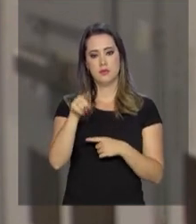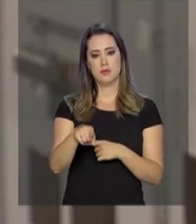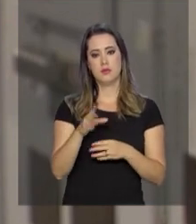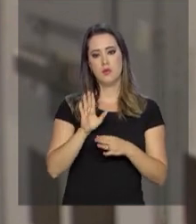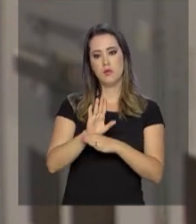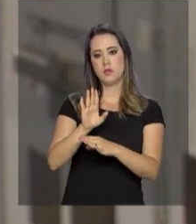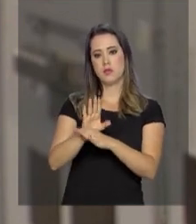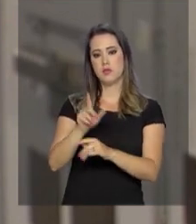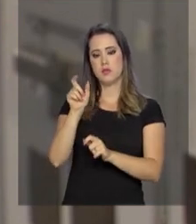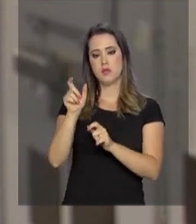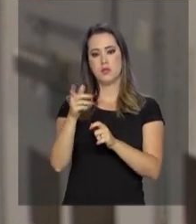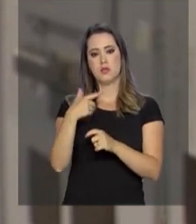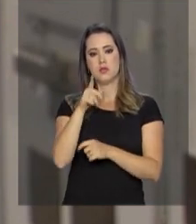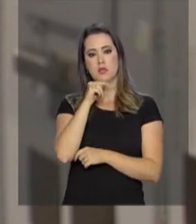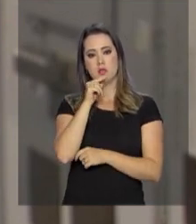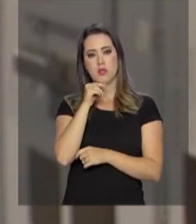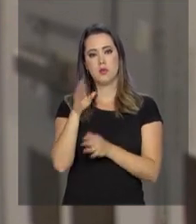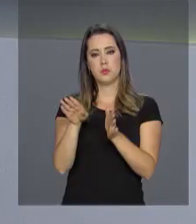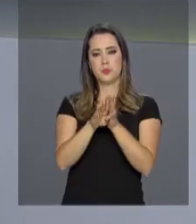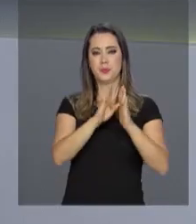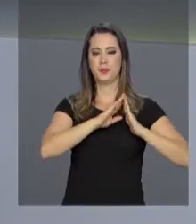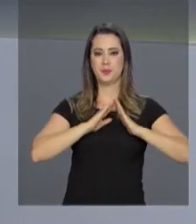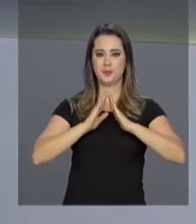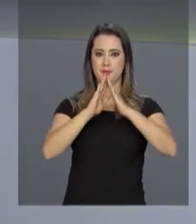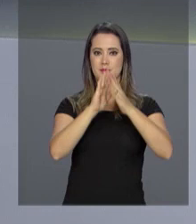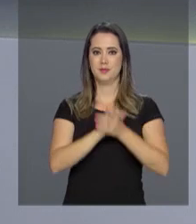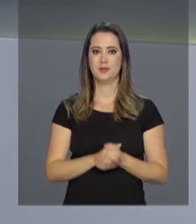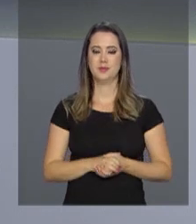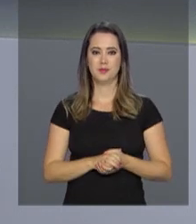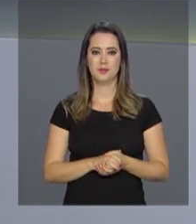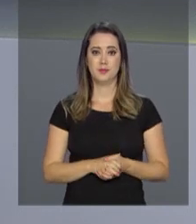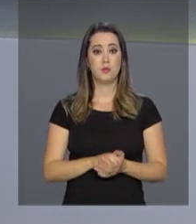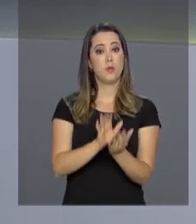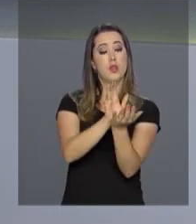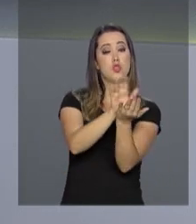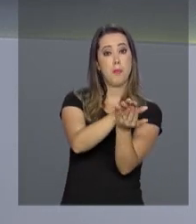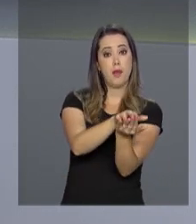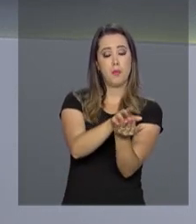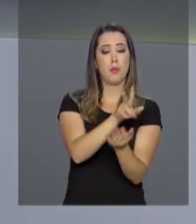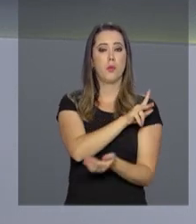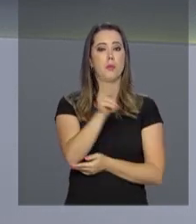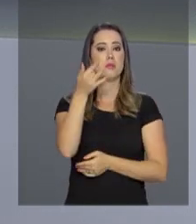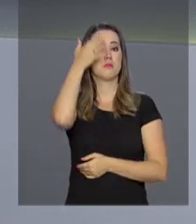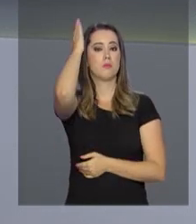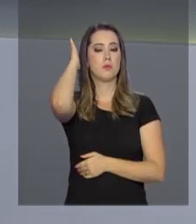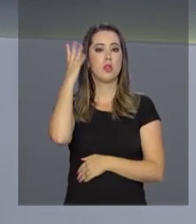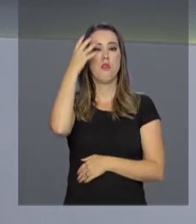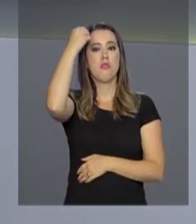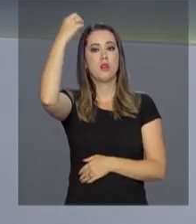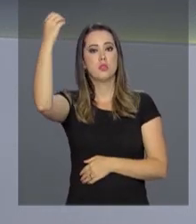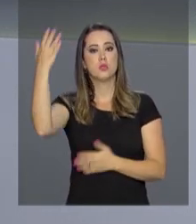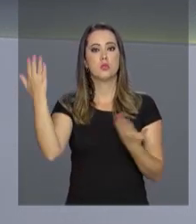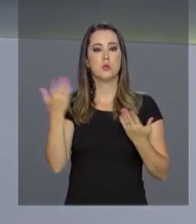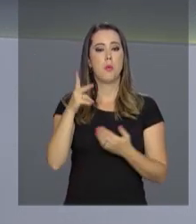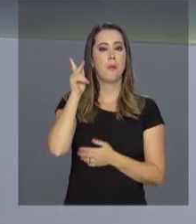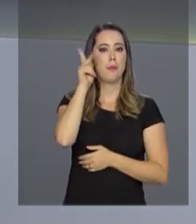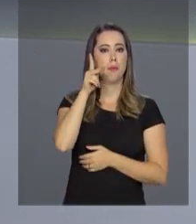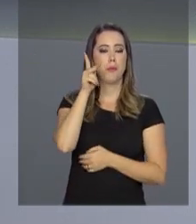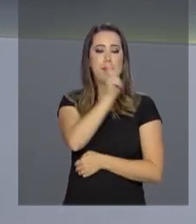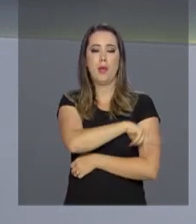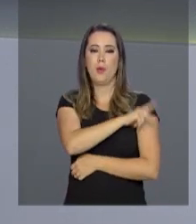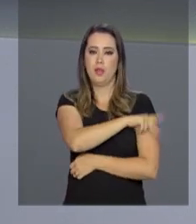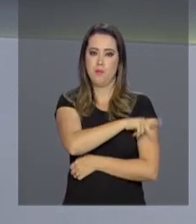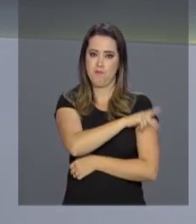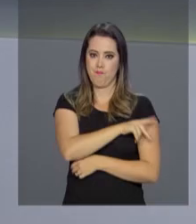vou tá ajudando alguém que não tem água e de pernambuco o presidente michel temer seguiu viagem para o piauí